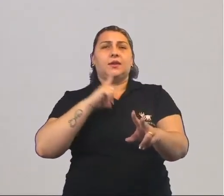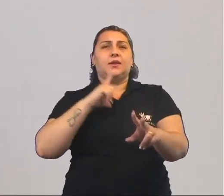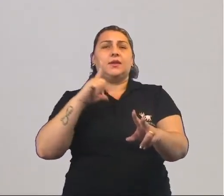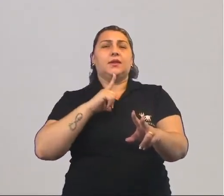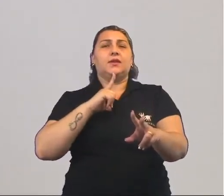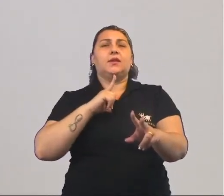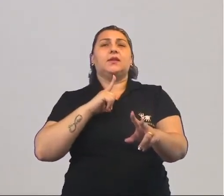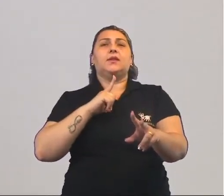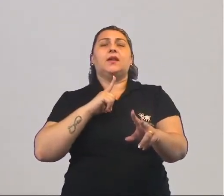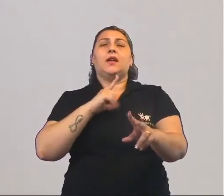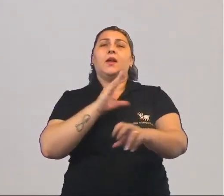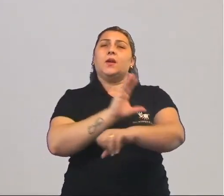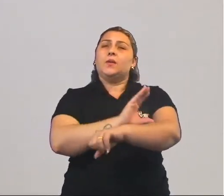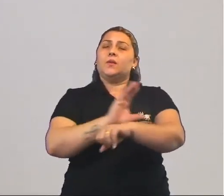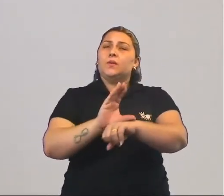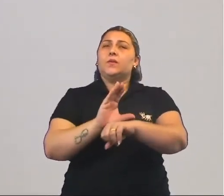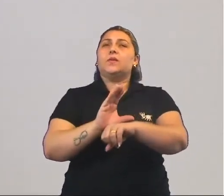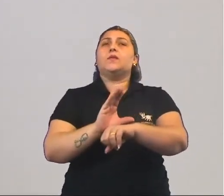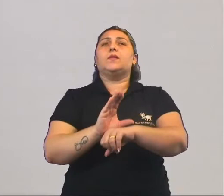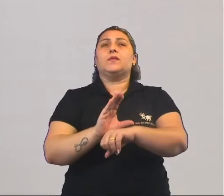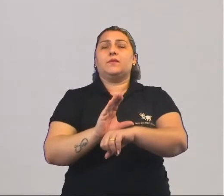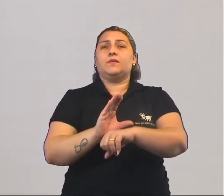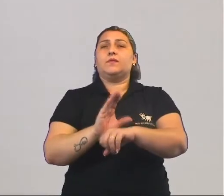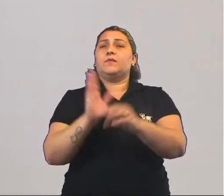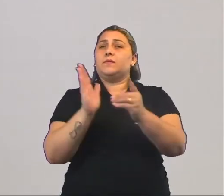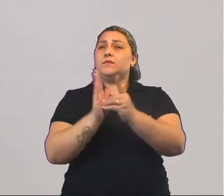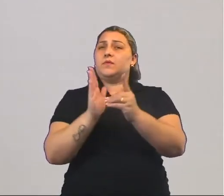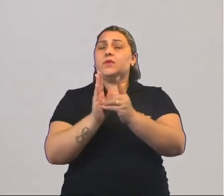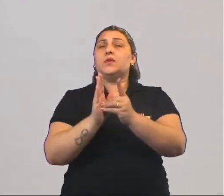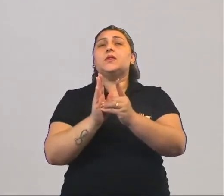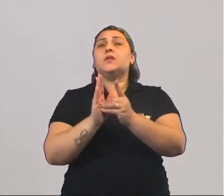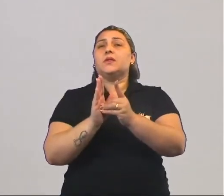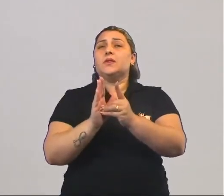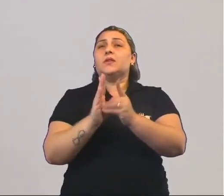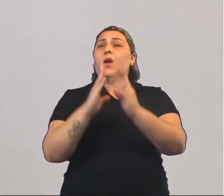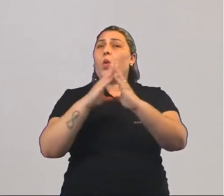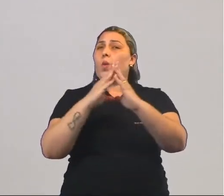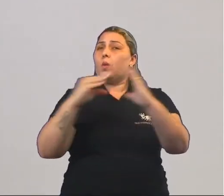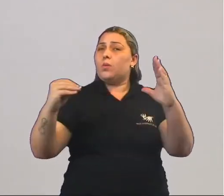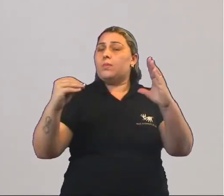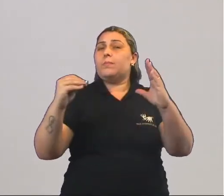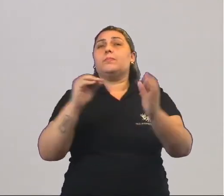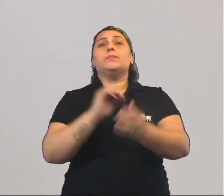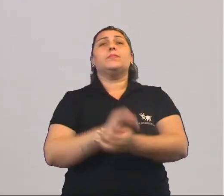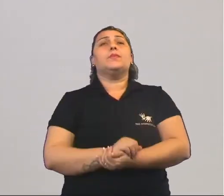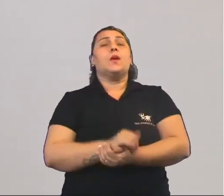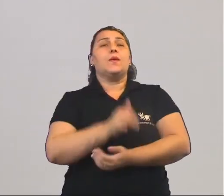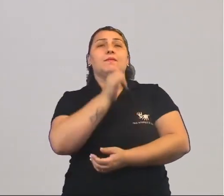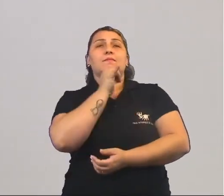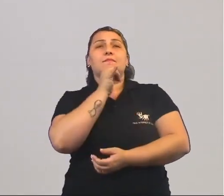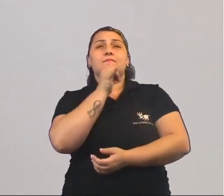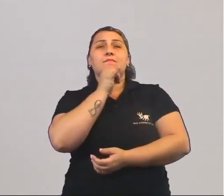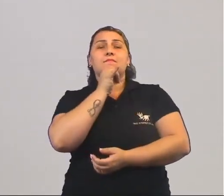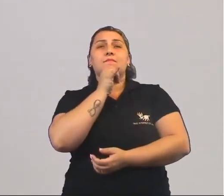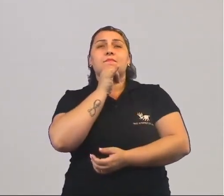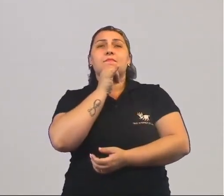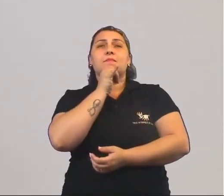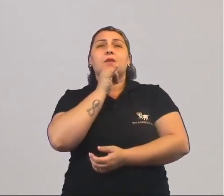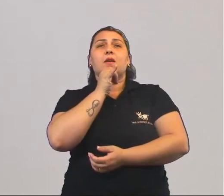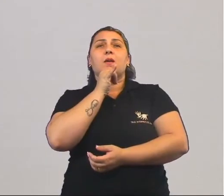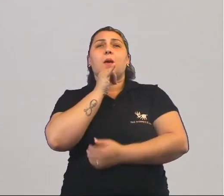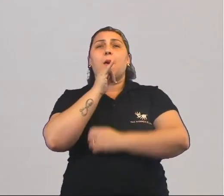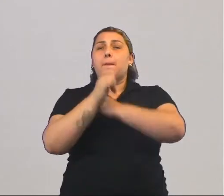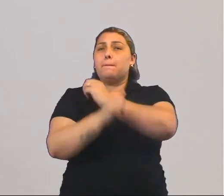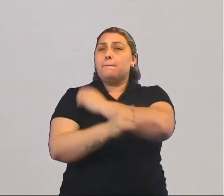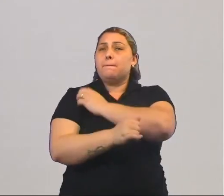indumentárias diferentes. Quando a gente fala do índio, a gente fala do índio como se ele fosse genérico. Esse é um grande exemplo, né, de um estereótipo de